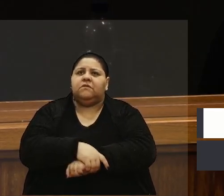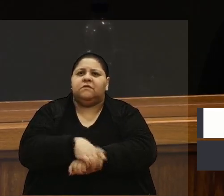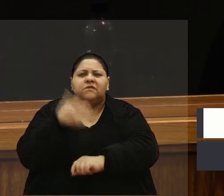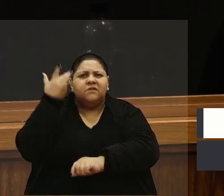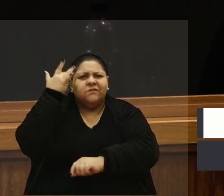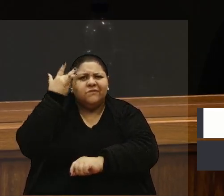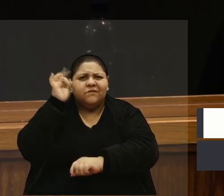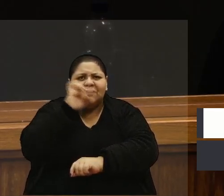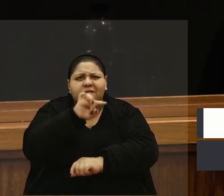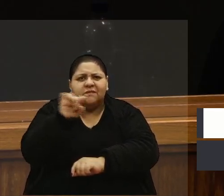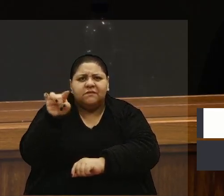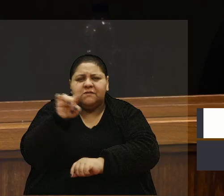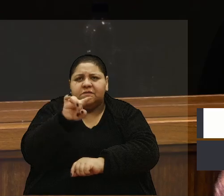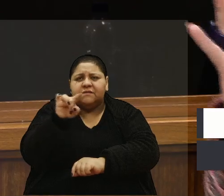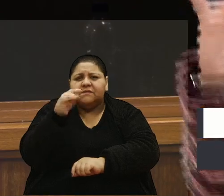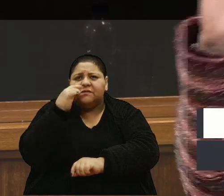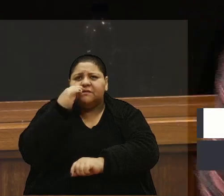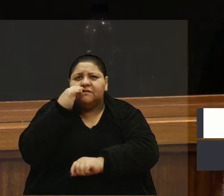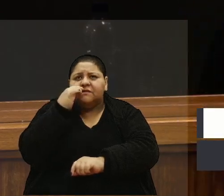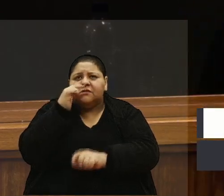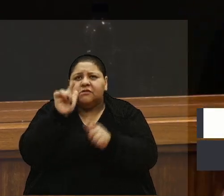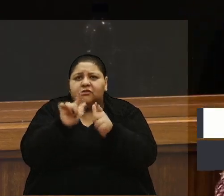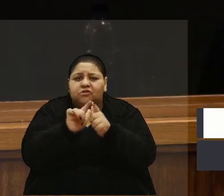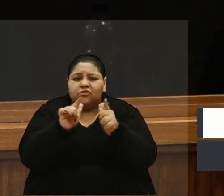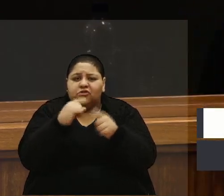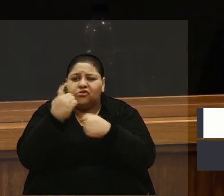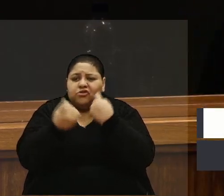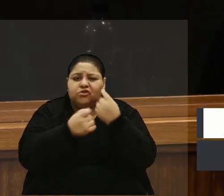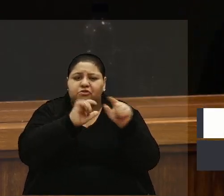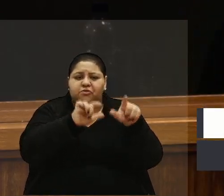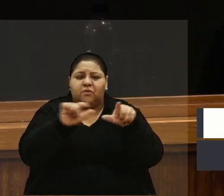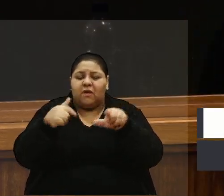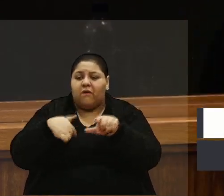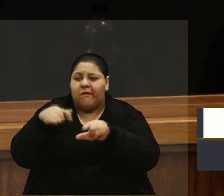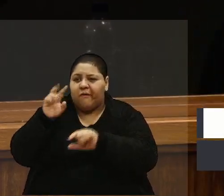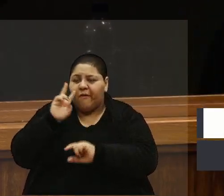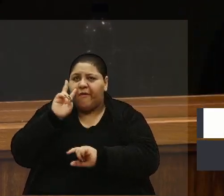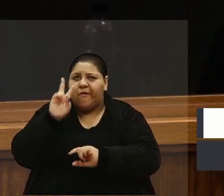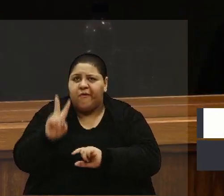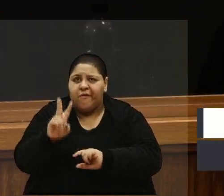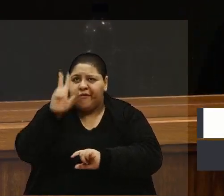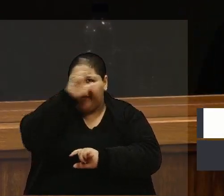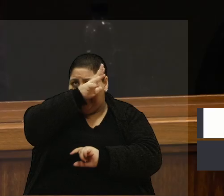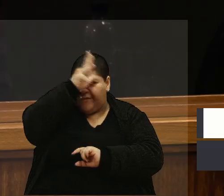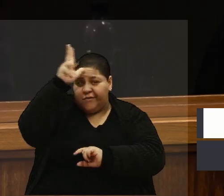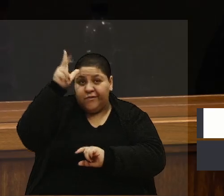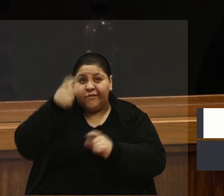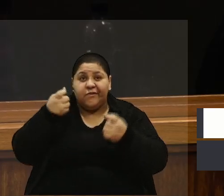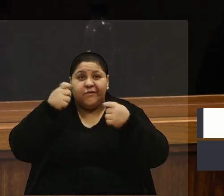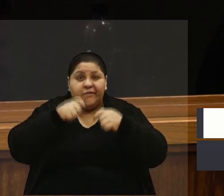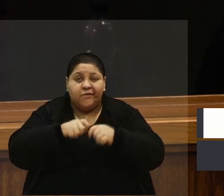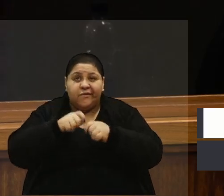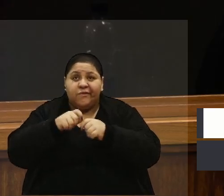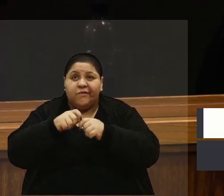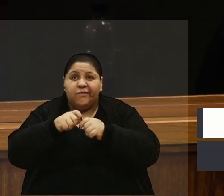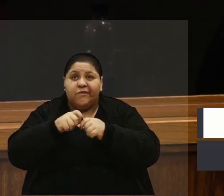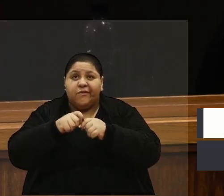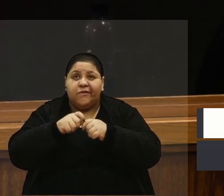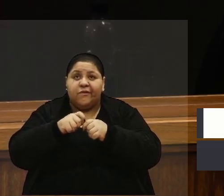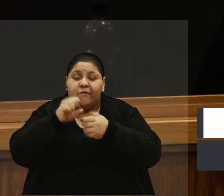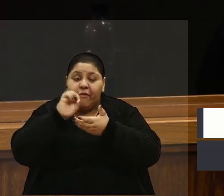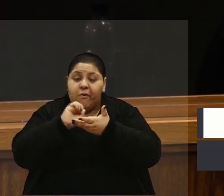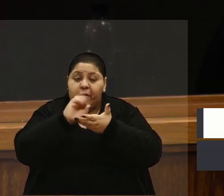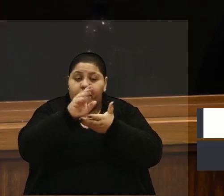sei se foi no jornal, em algum lugar que eu vi, que o Executivo precisa mandar vários projetos para